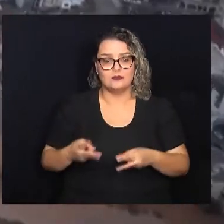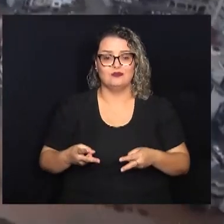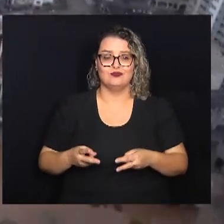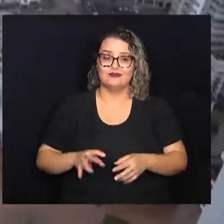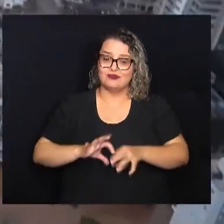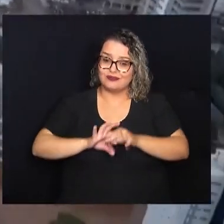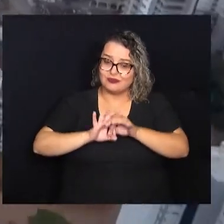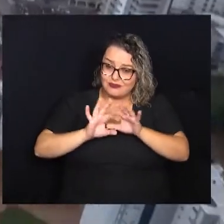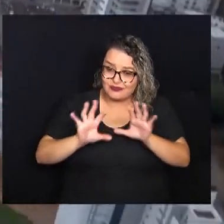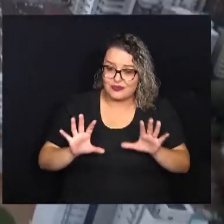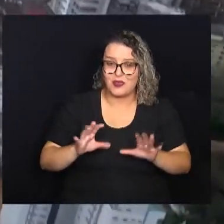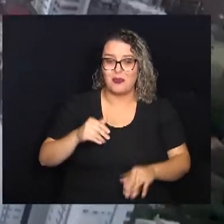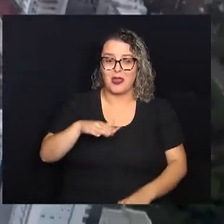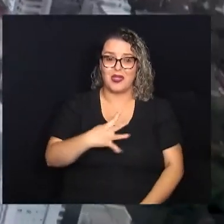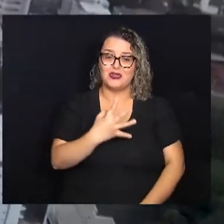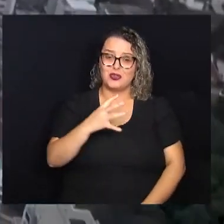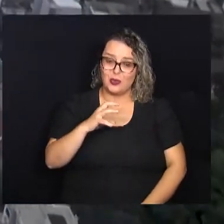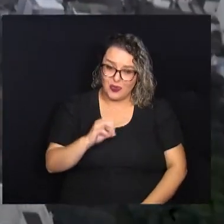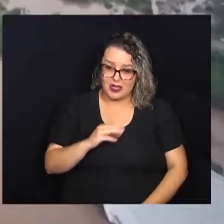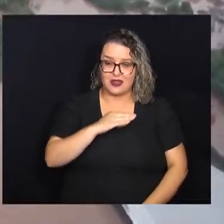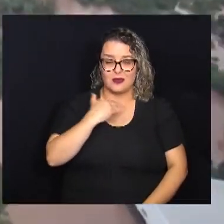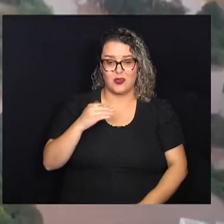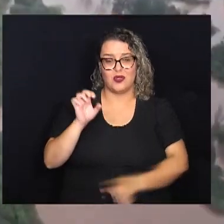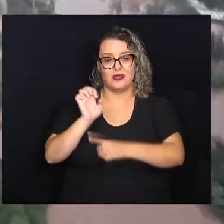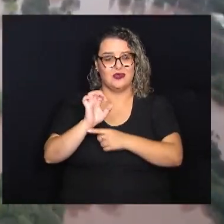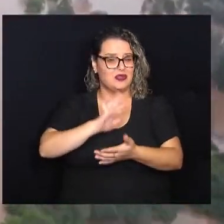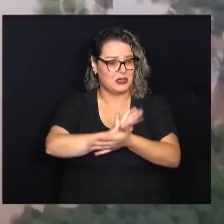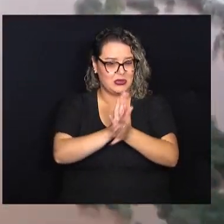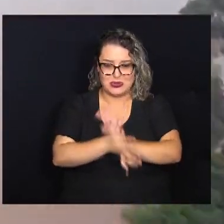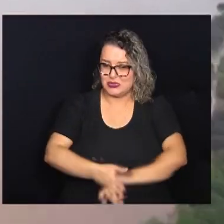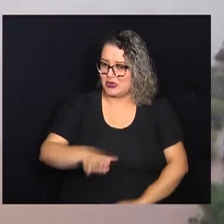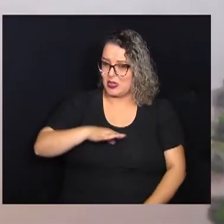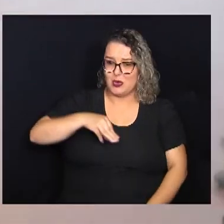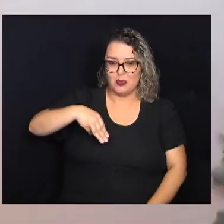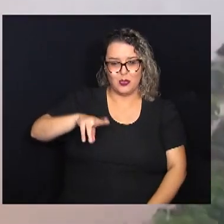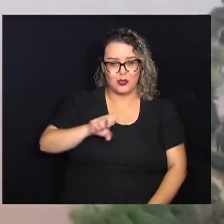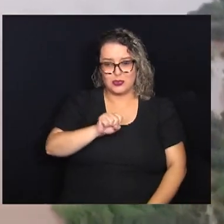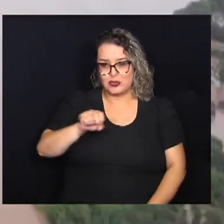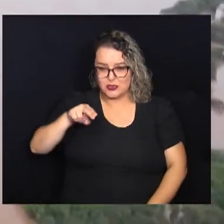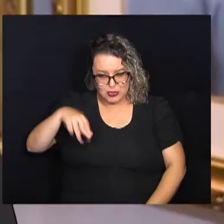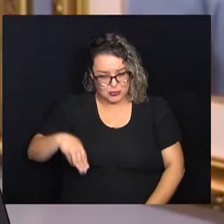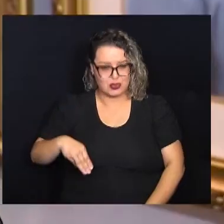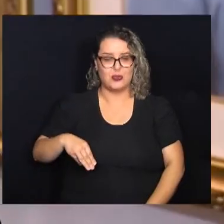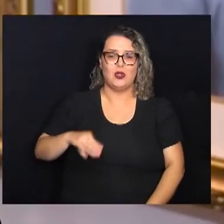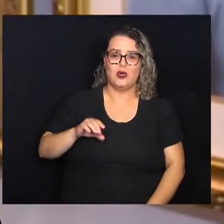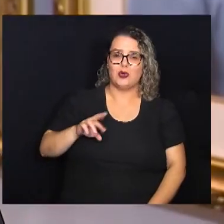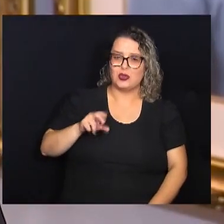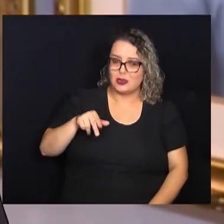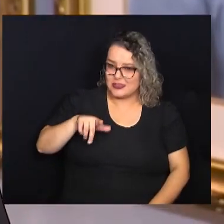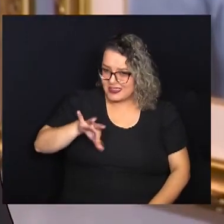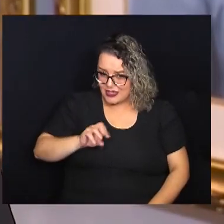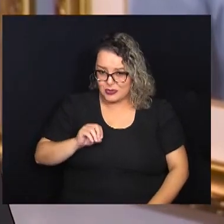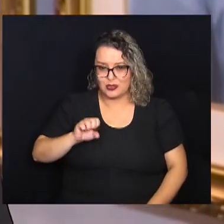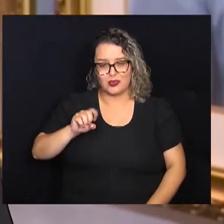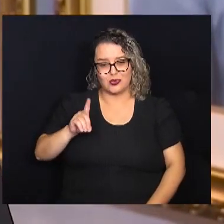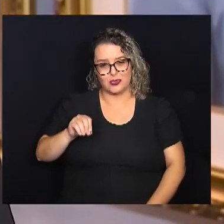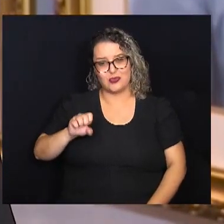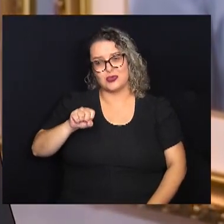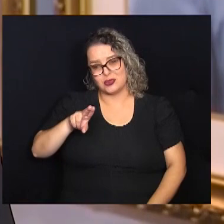40 mortos no estado e destruiu cidades como Mussum, Cruzeiro do Sul e Lajeado. Nós estamos colocando um posto